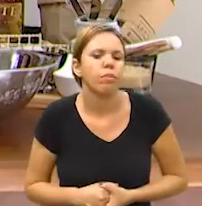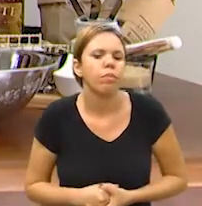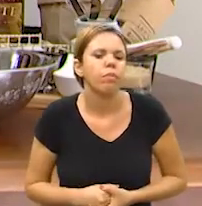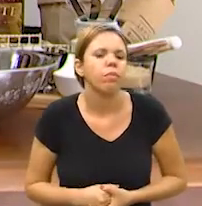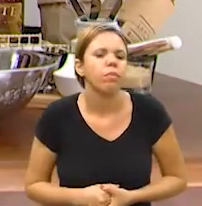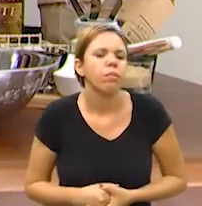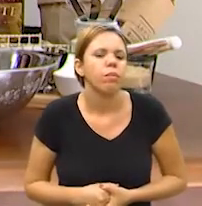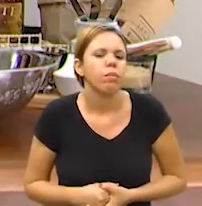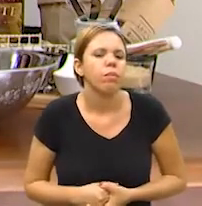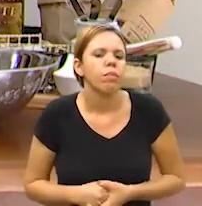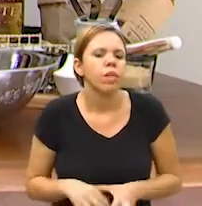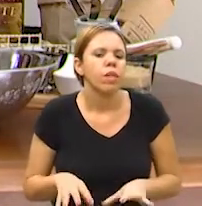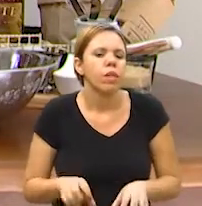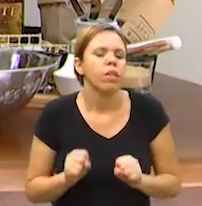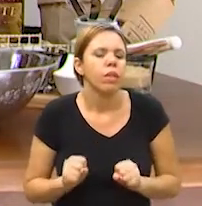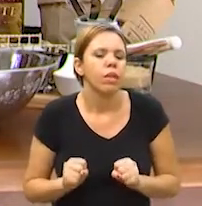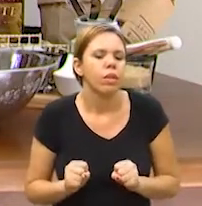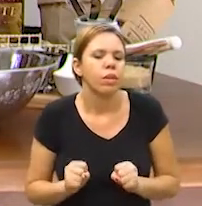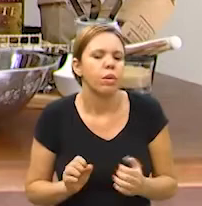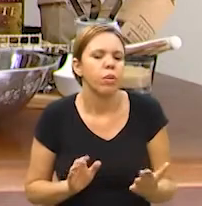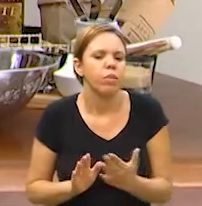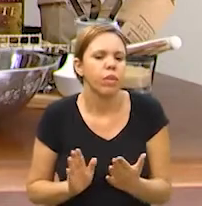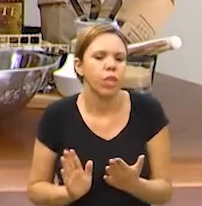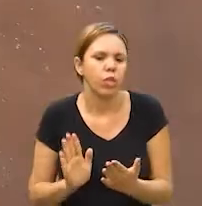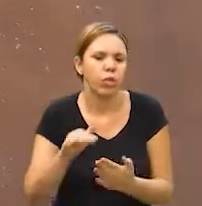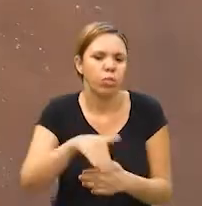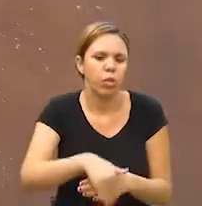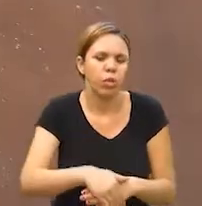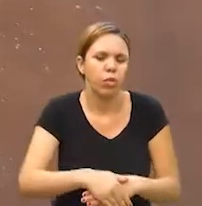Seguro. Parte da frente vem para o meio.